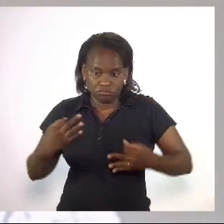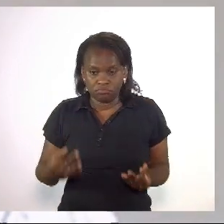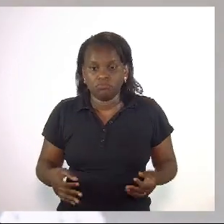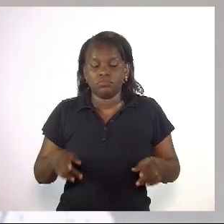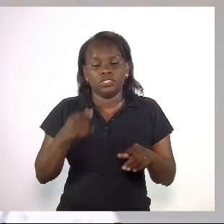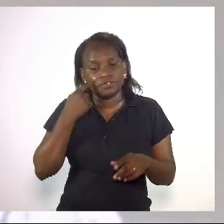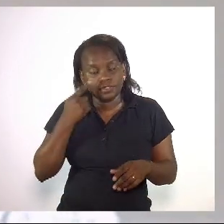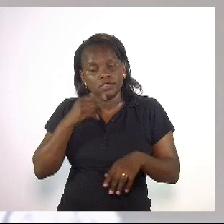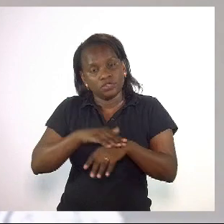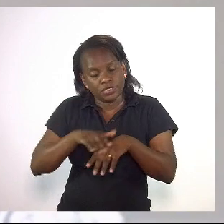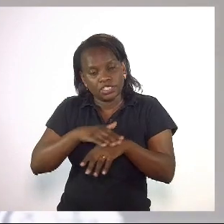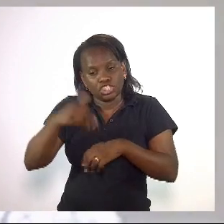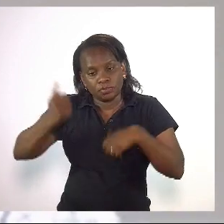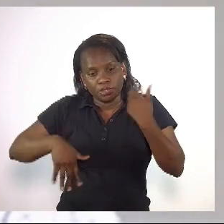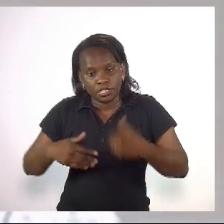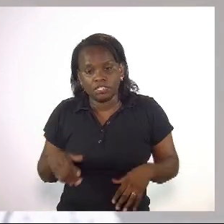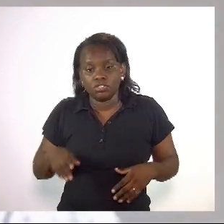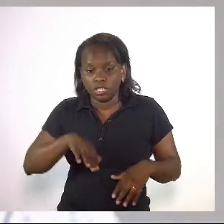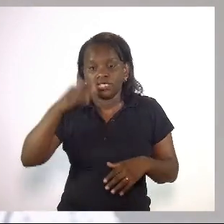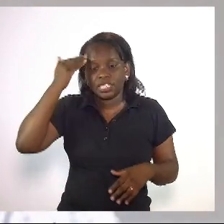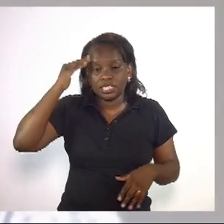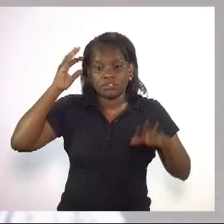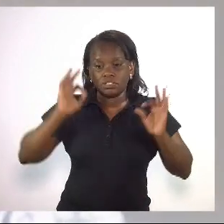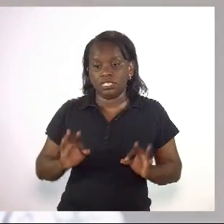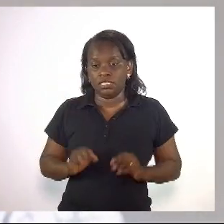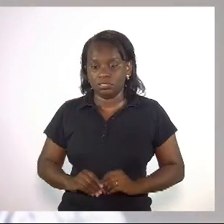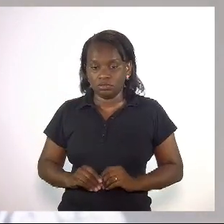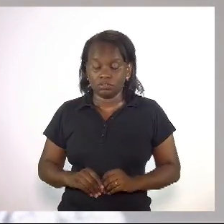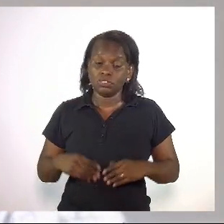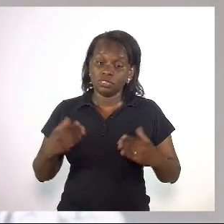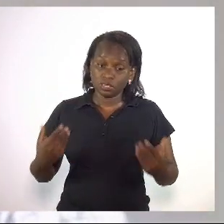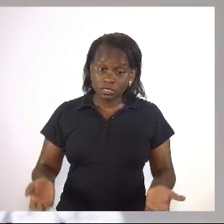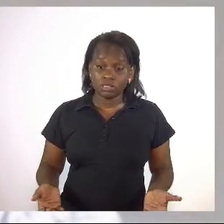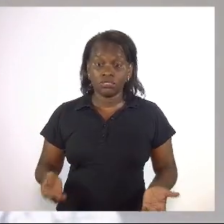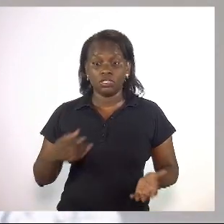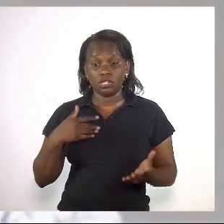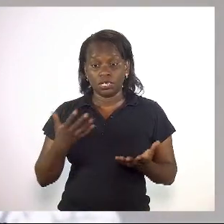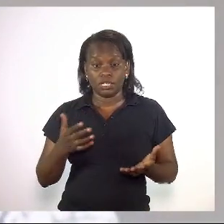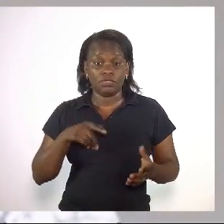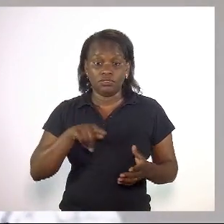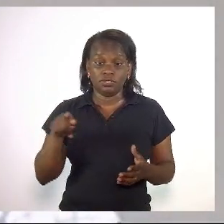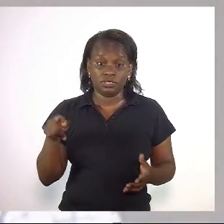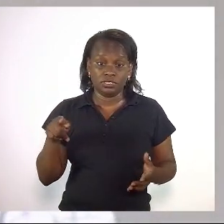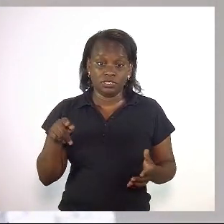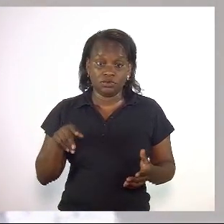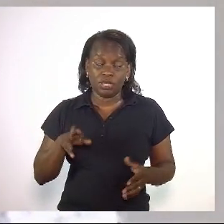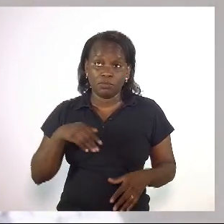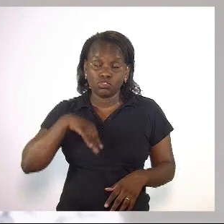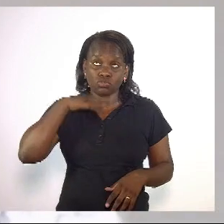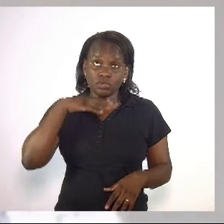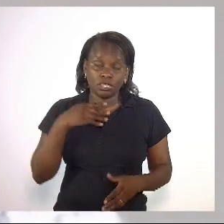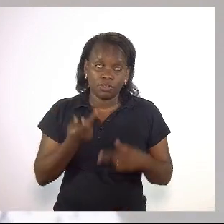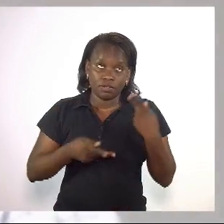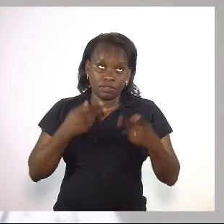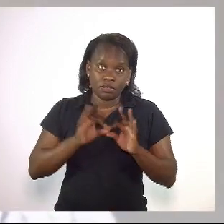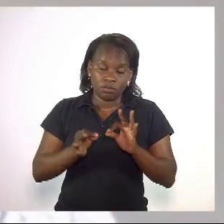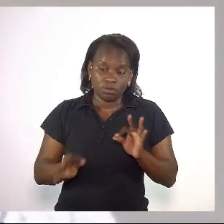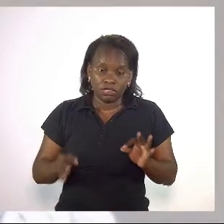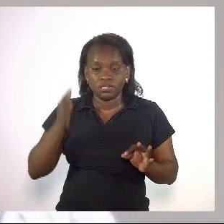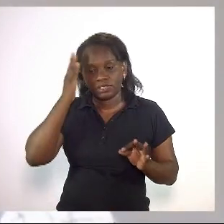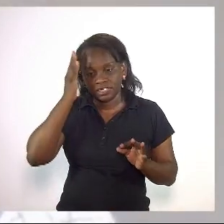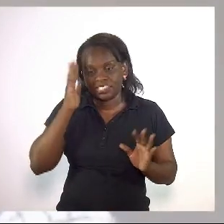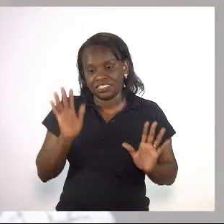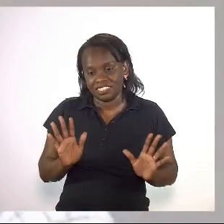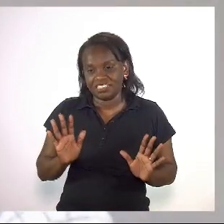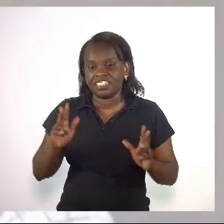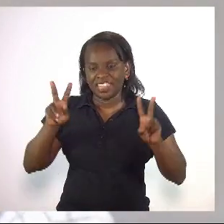o tribunal de que o nosso entendimento está correto. Senhores, espero que não tenha sido maçante demais. Eu sei que o tema é árido,